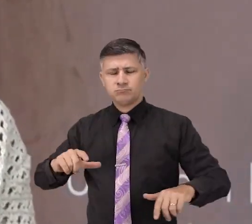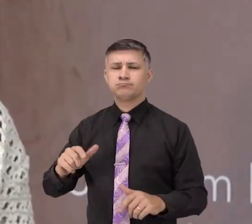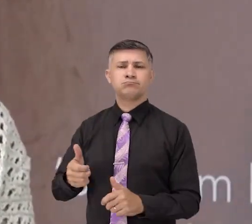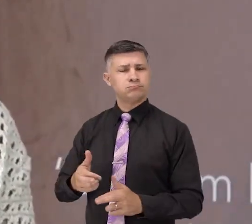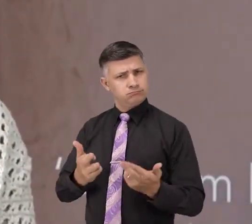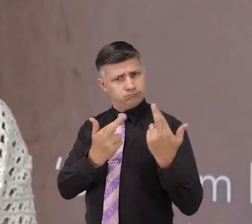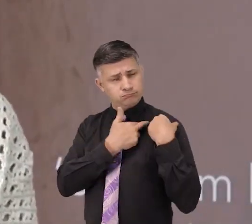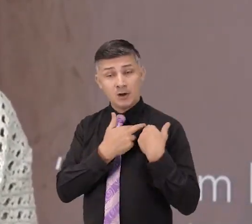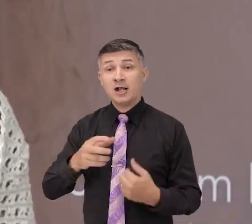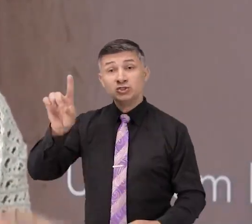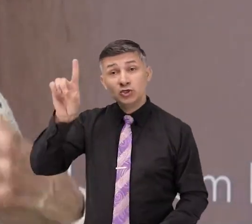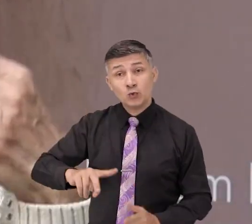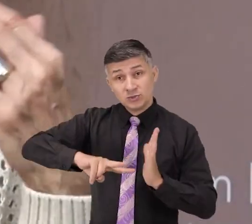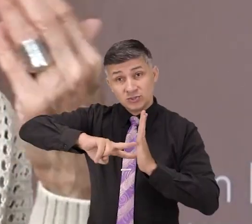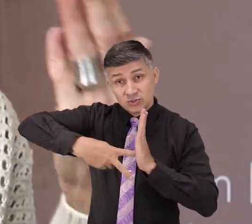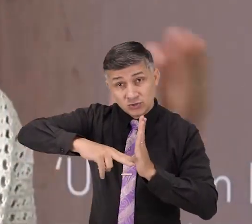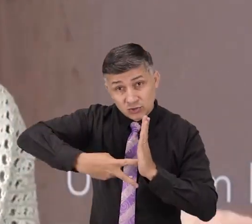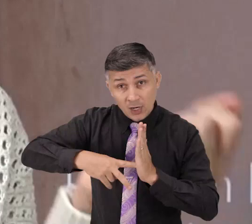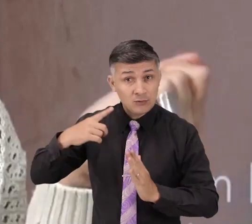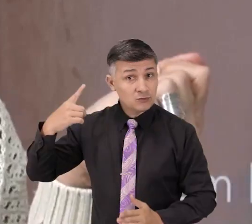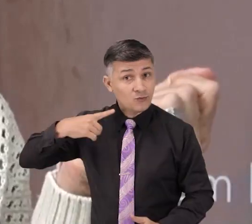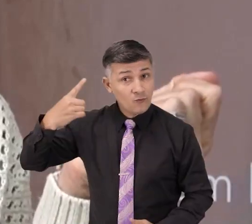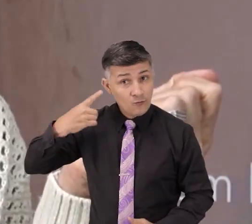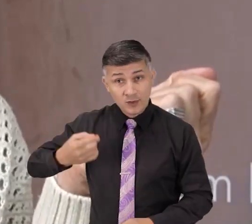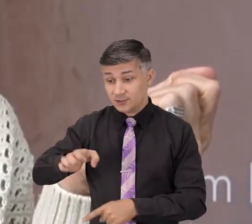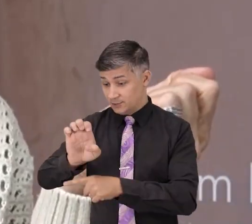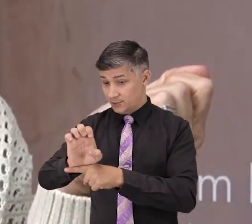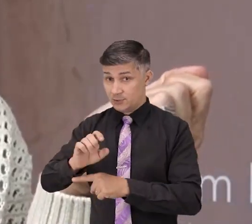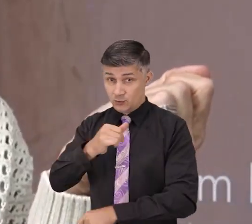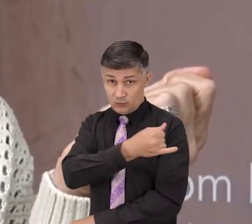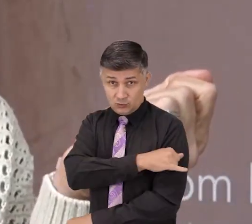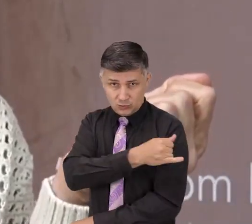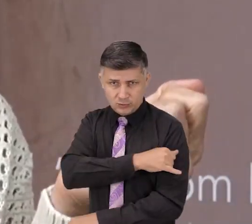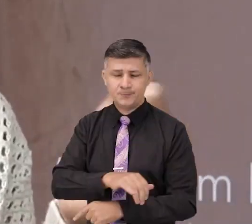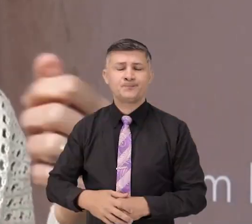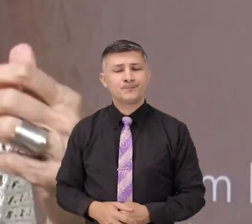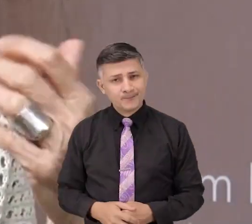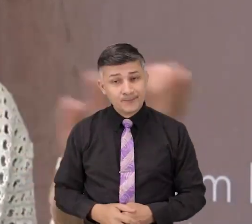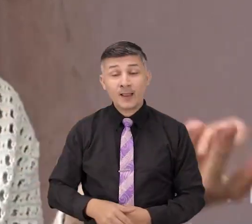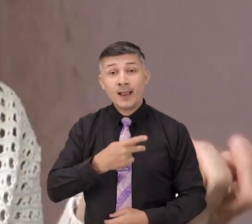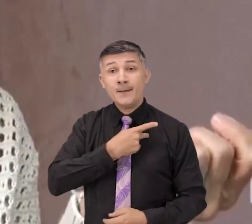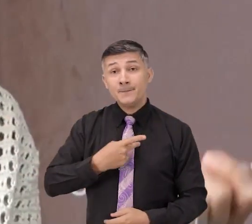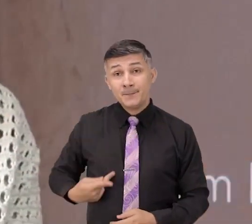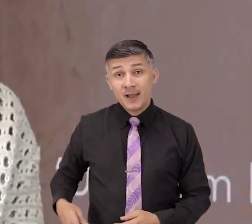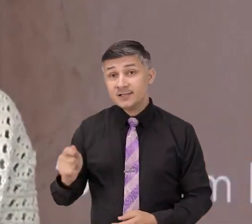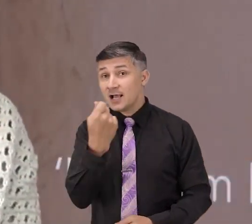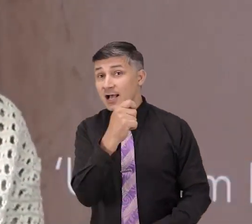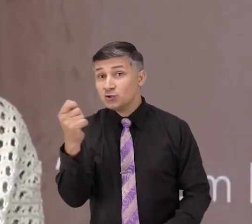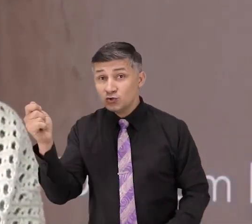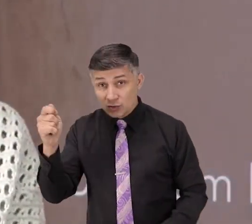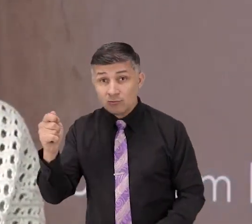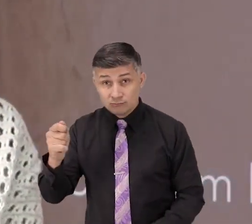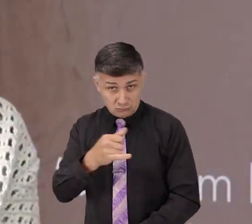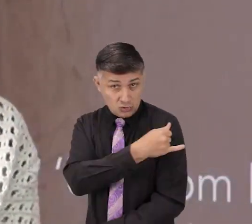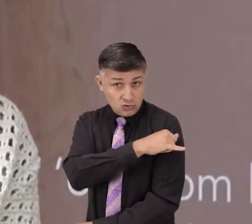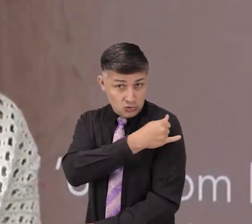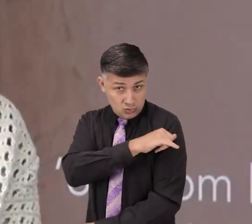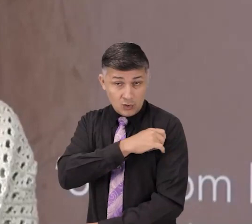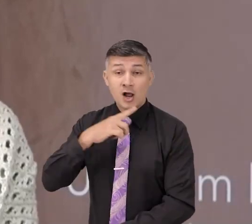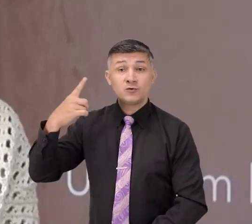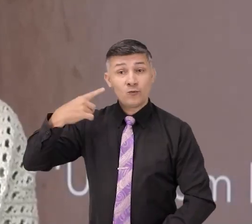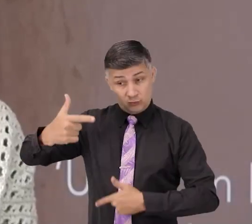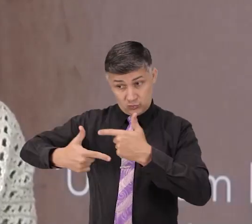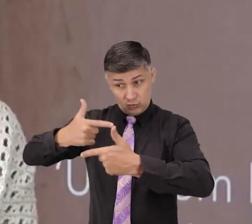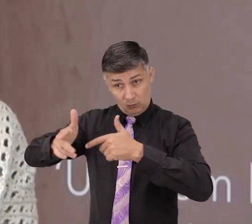que exerceu, foi diretora do Sindicato dos Advogados do Estado do Rio de Janeiro, presidente da Associação Carioca